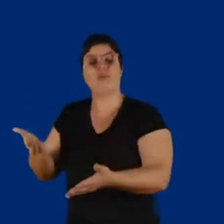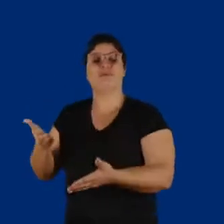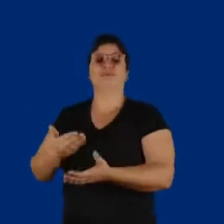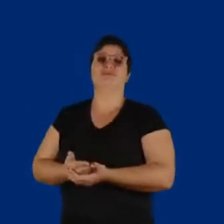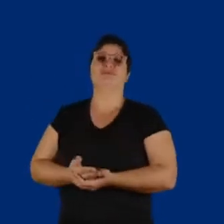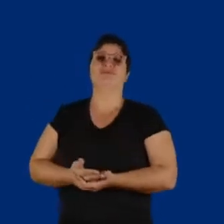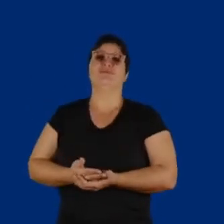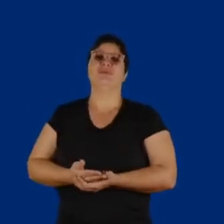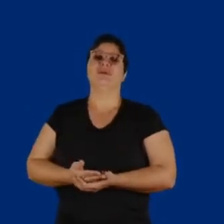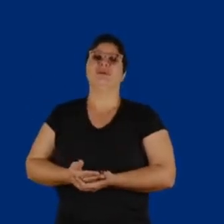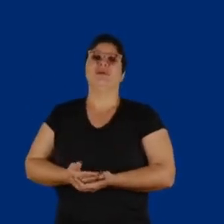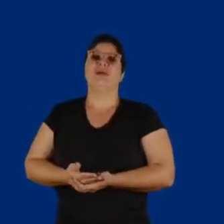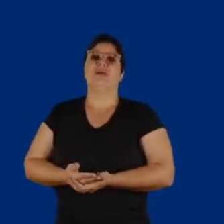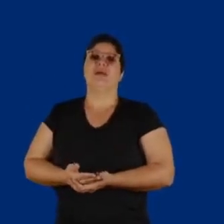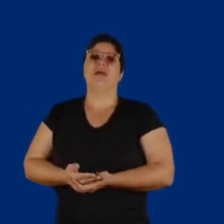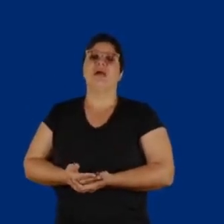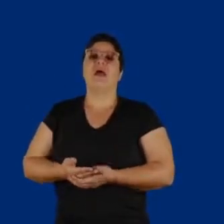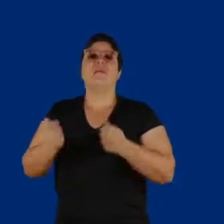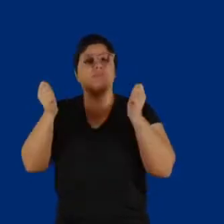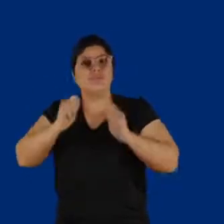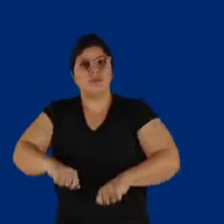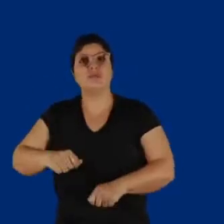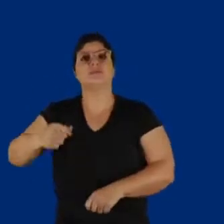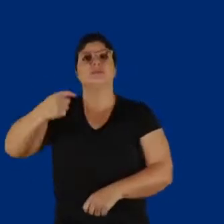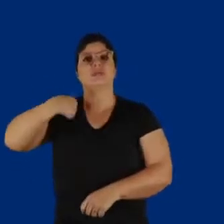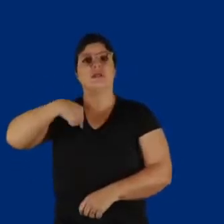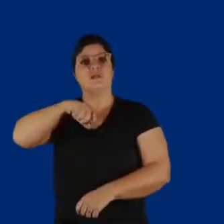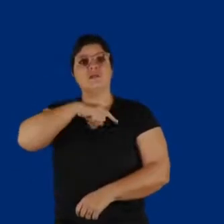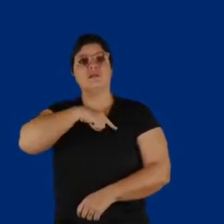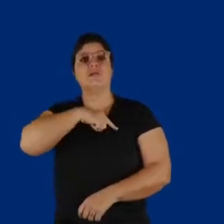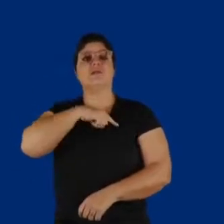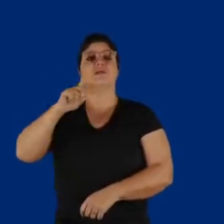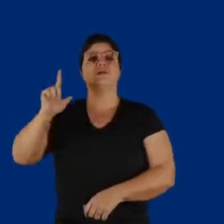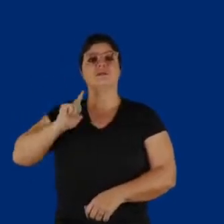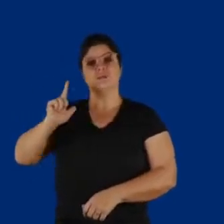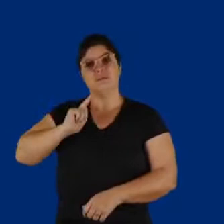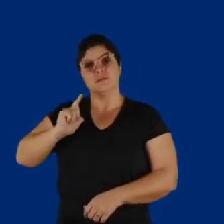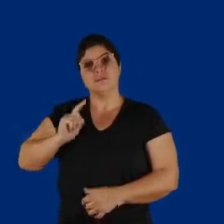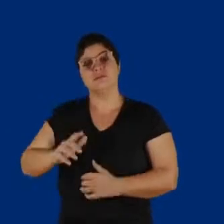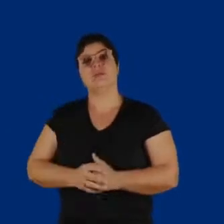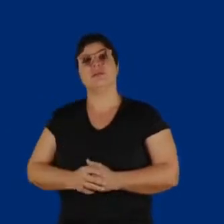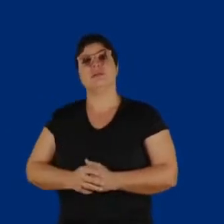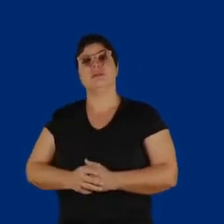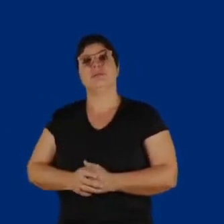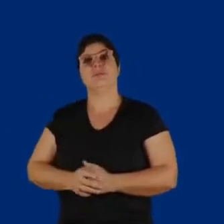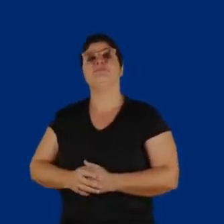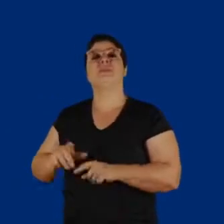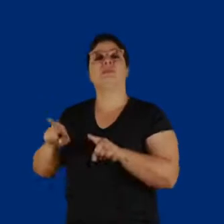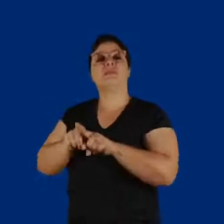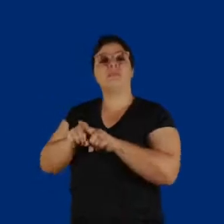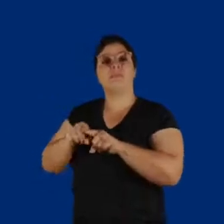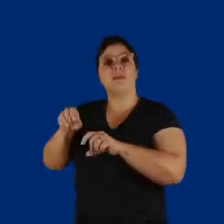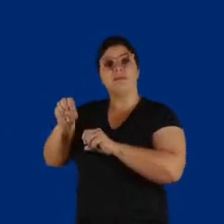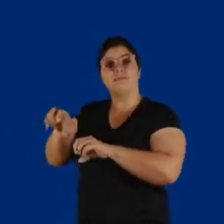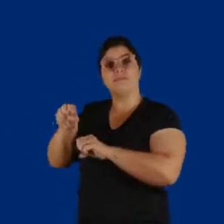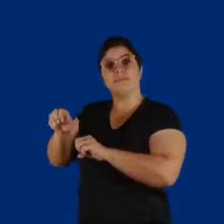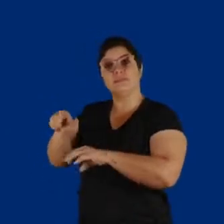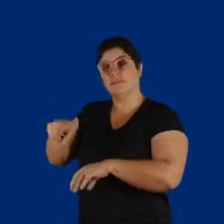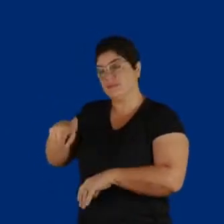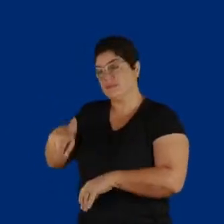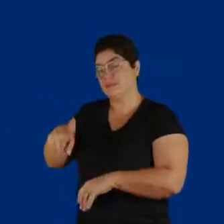que a arte nos fornece. E é muito importante o que nós damos para as crianças nas escolas, e como nós